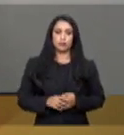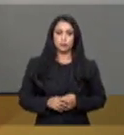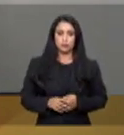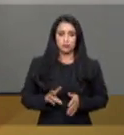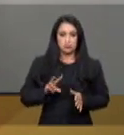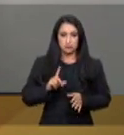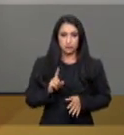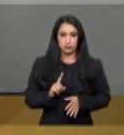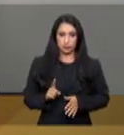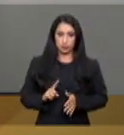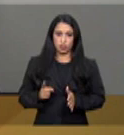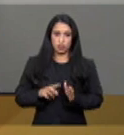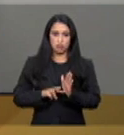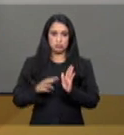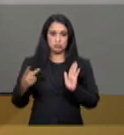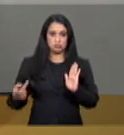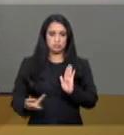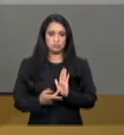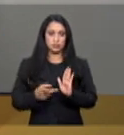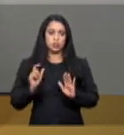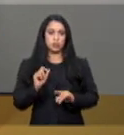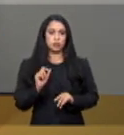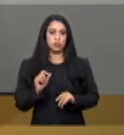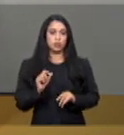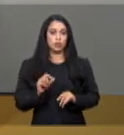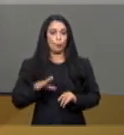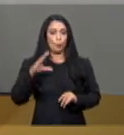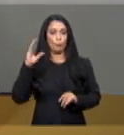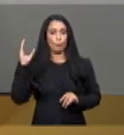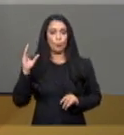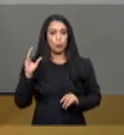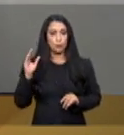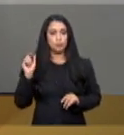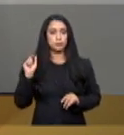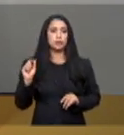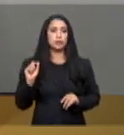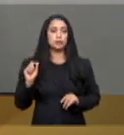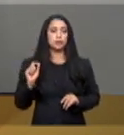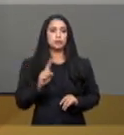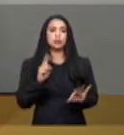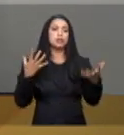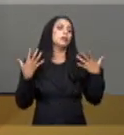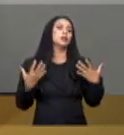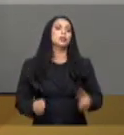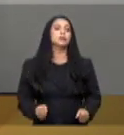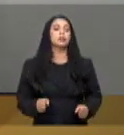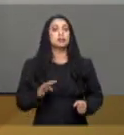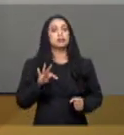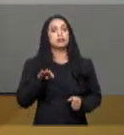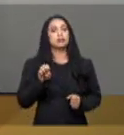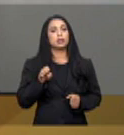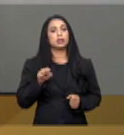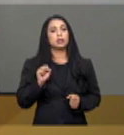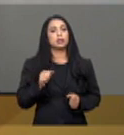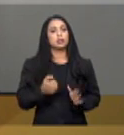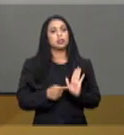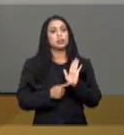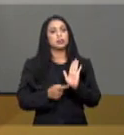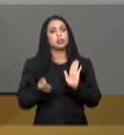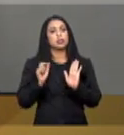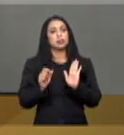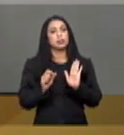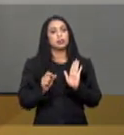nem poderia, até porque estava expresso, omissão, mas inadmissão da tese apresentada pela